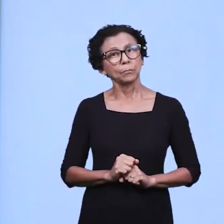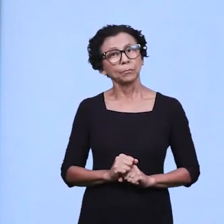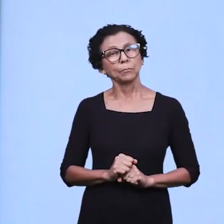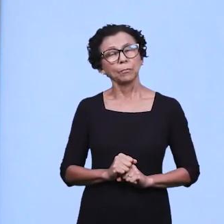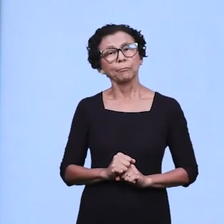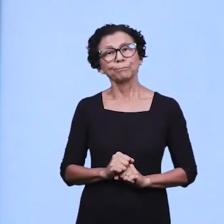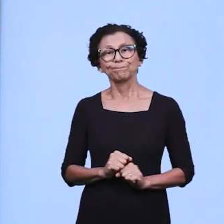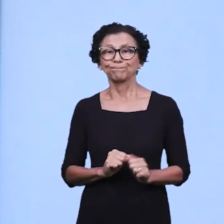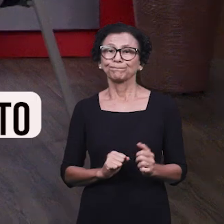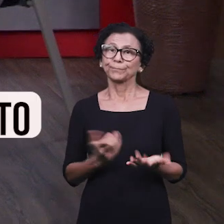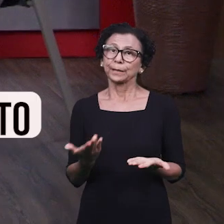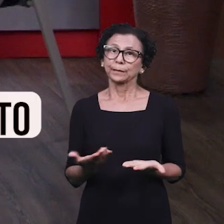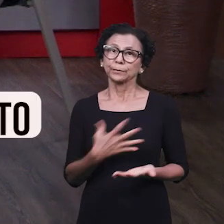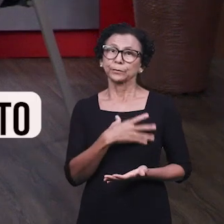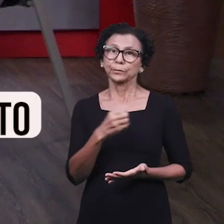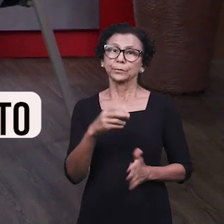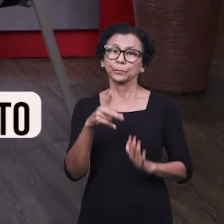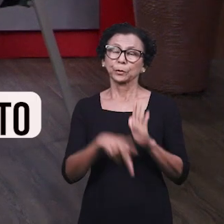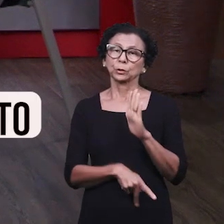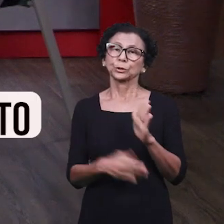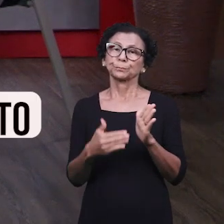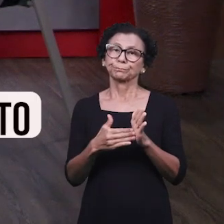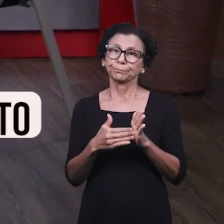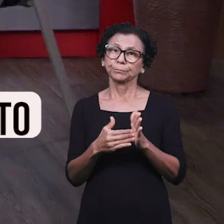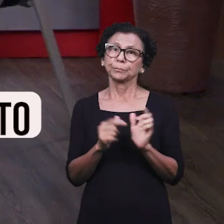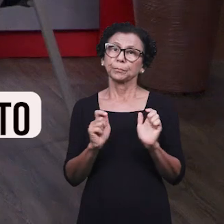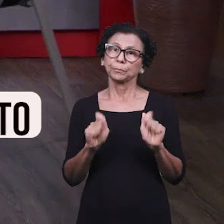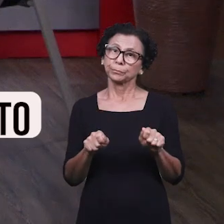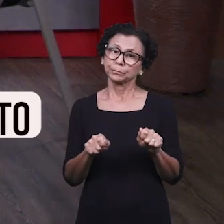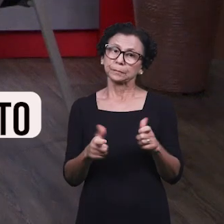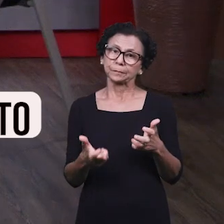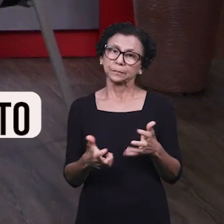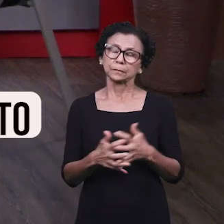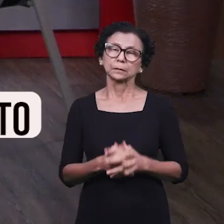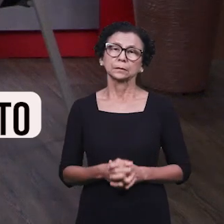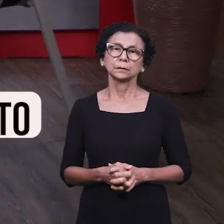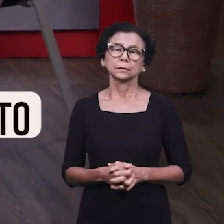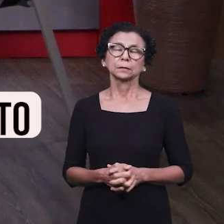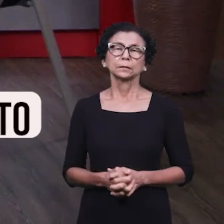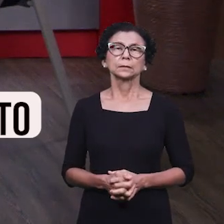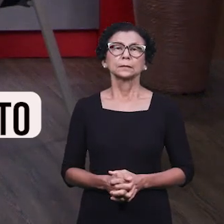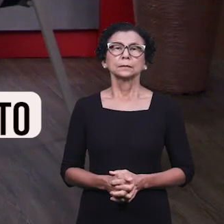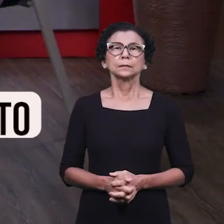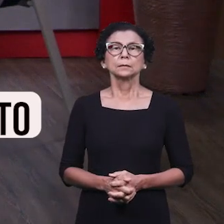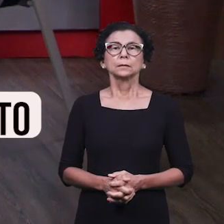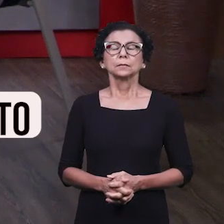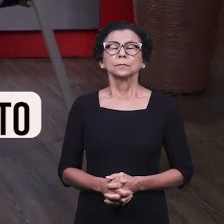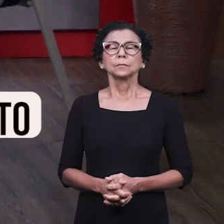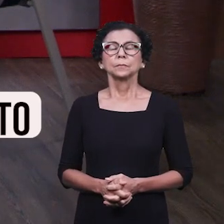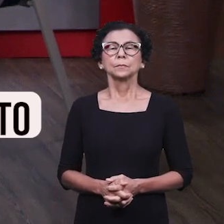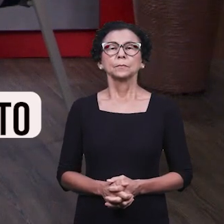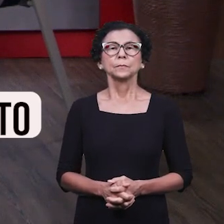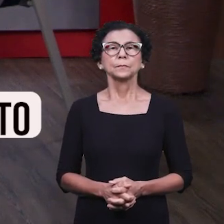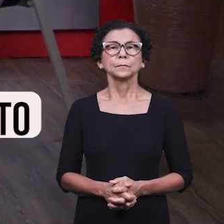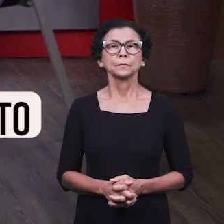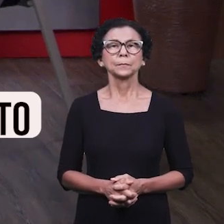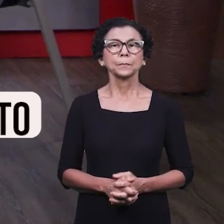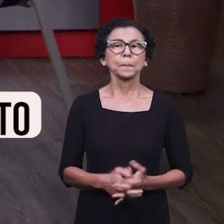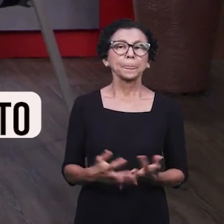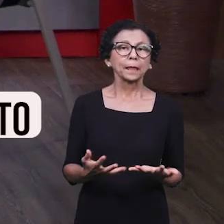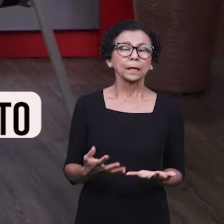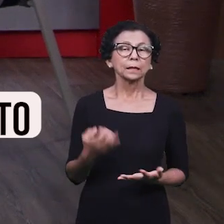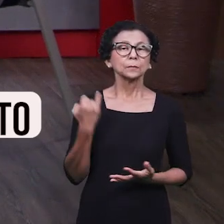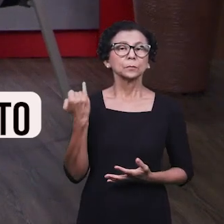para os nossos filhos. Verdade. Agora é importante, Davina, que haja o acompanhamento do progresso,